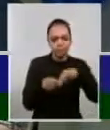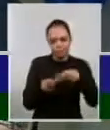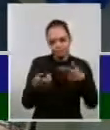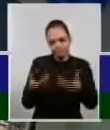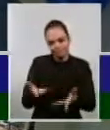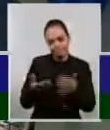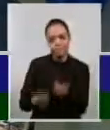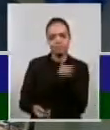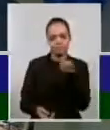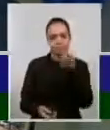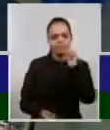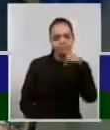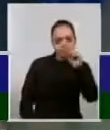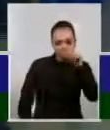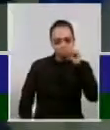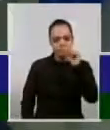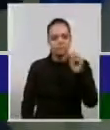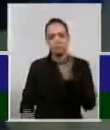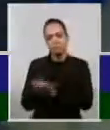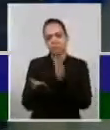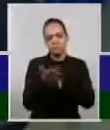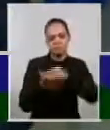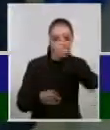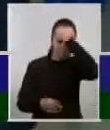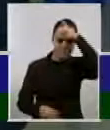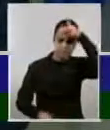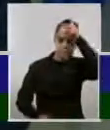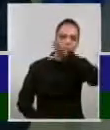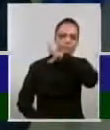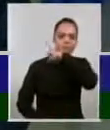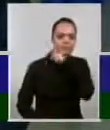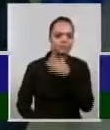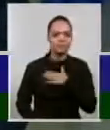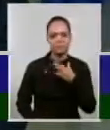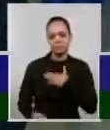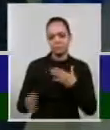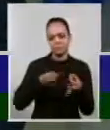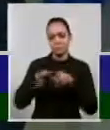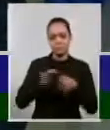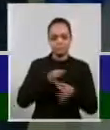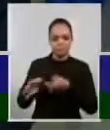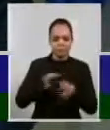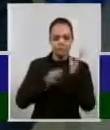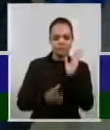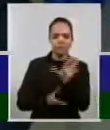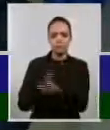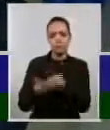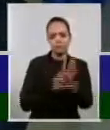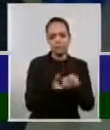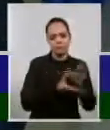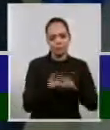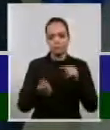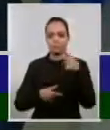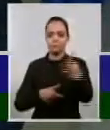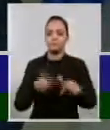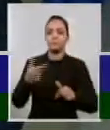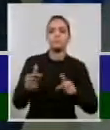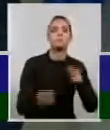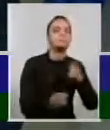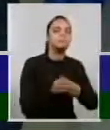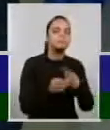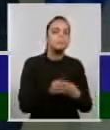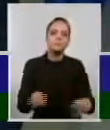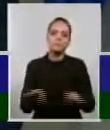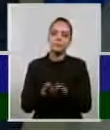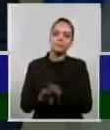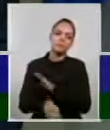Então, importante sim, e parabéns ao prefeito Odelmo, para mim um dos projetos que já foi copiado em várias cidades e em todo